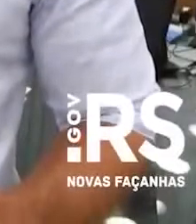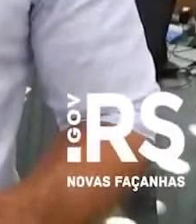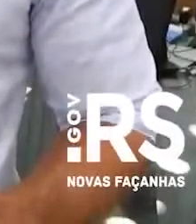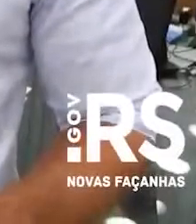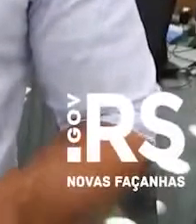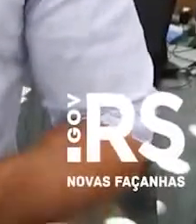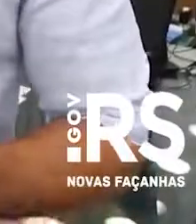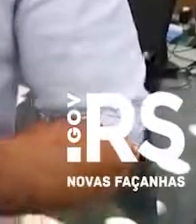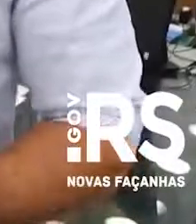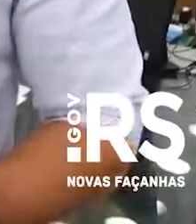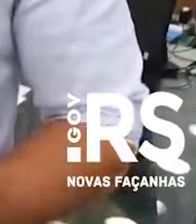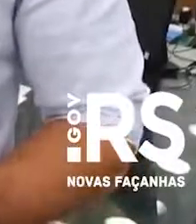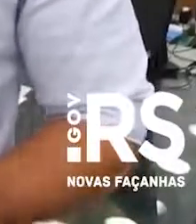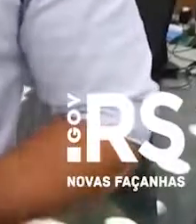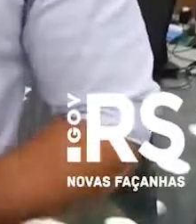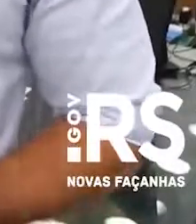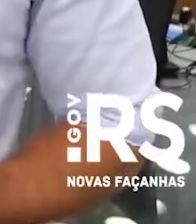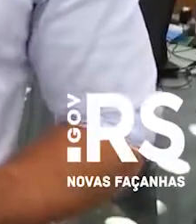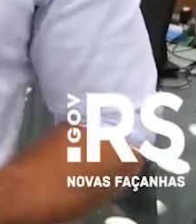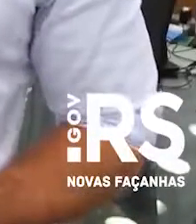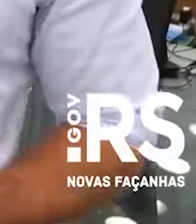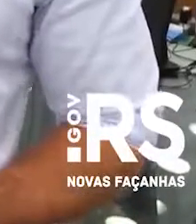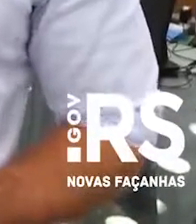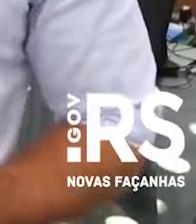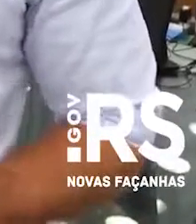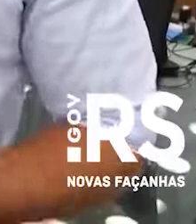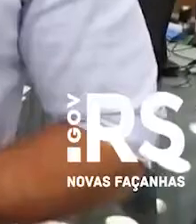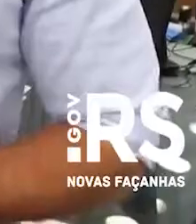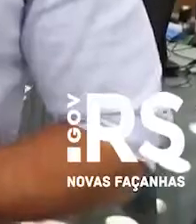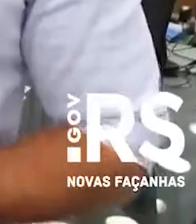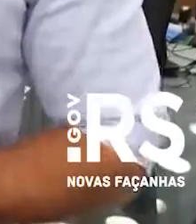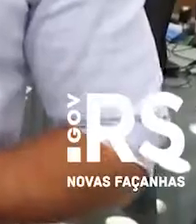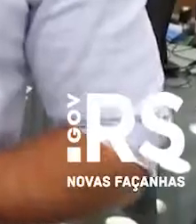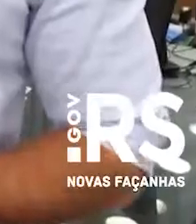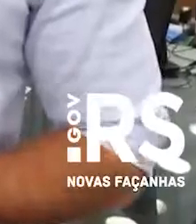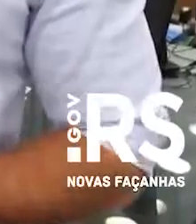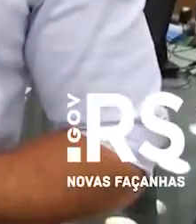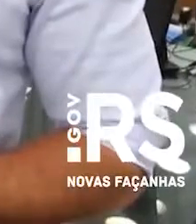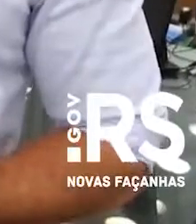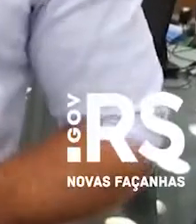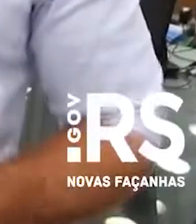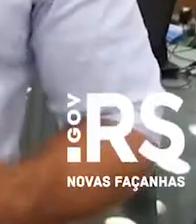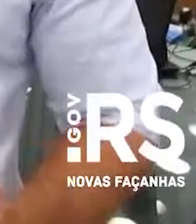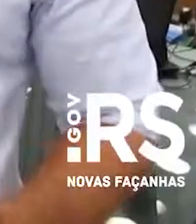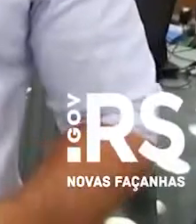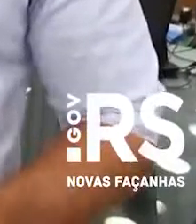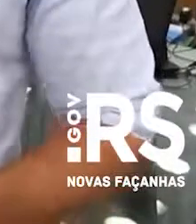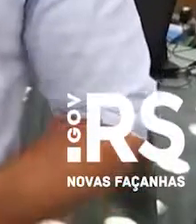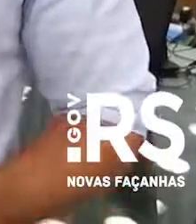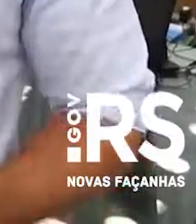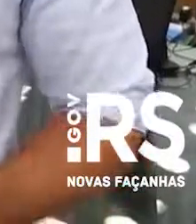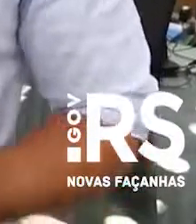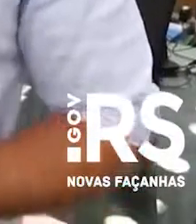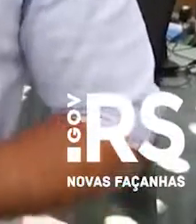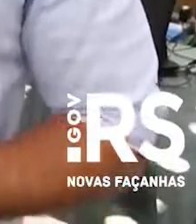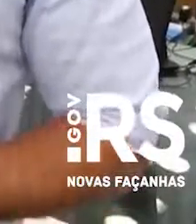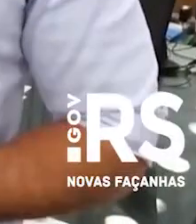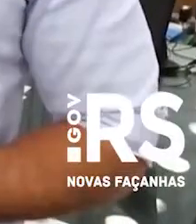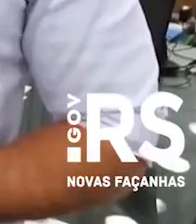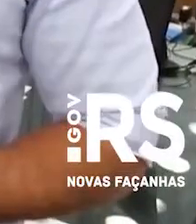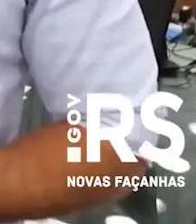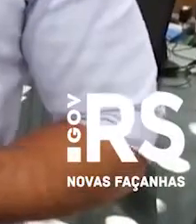que optarem por não viajar mais ou quiserem remarcar as suas viagens, elas podem e devem